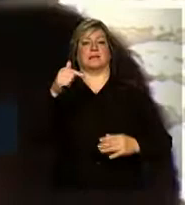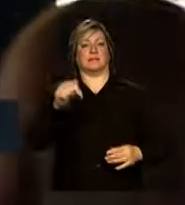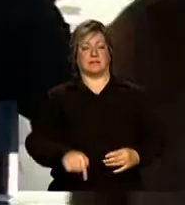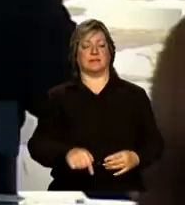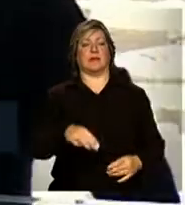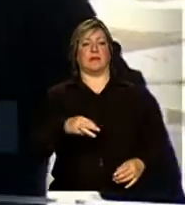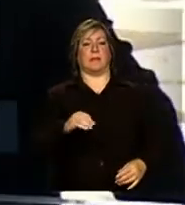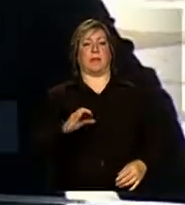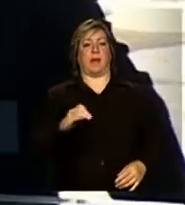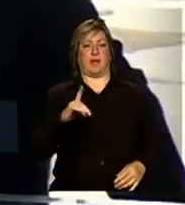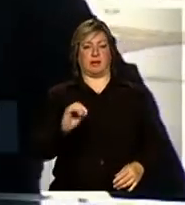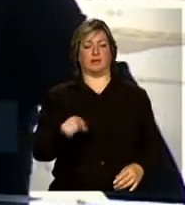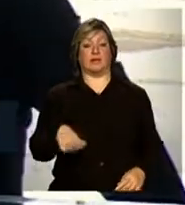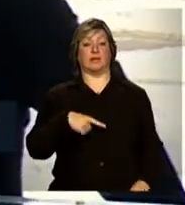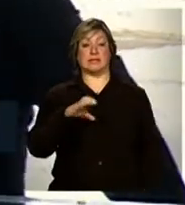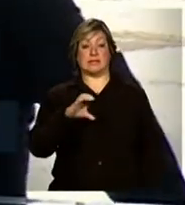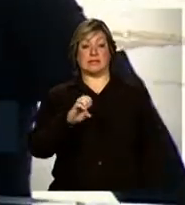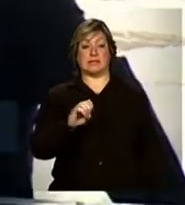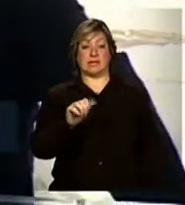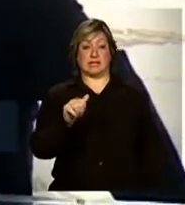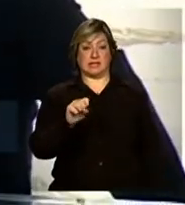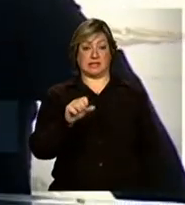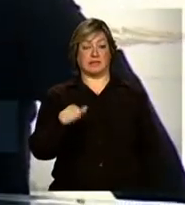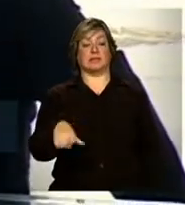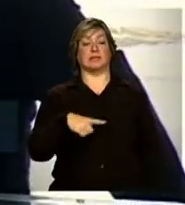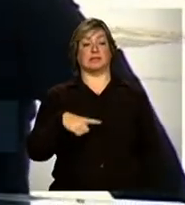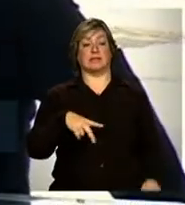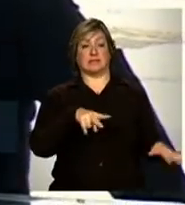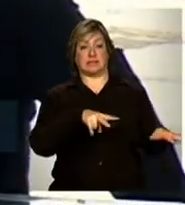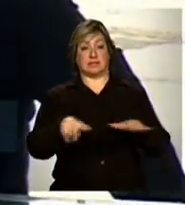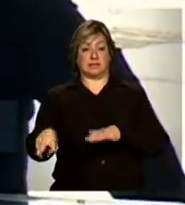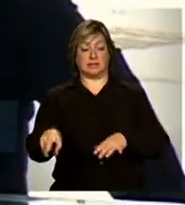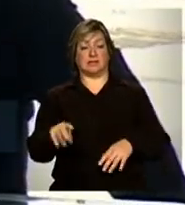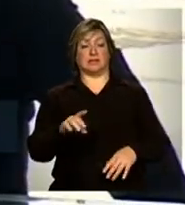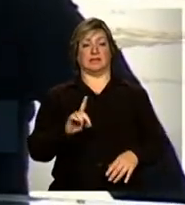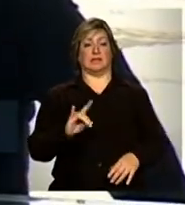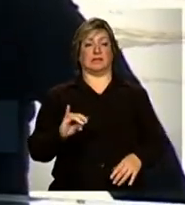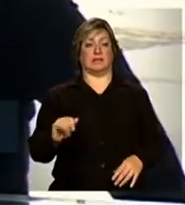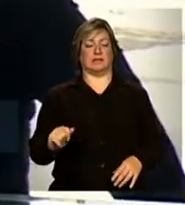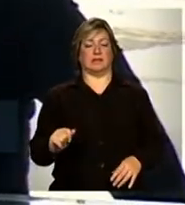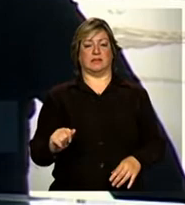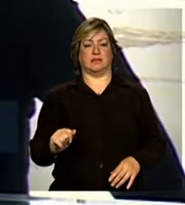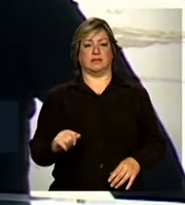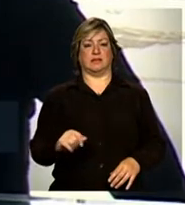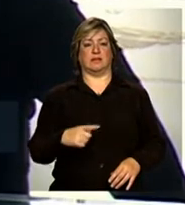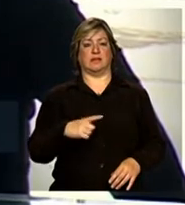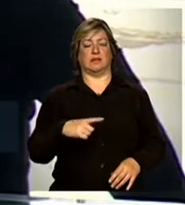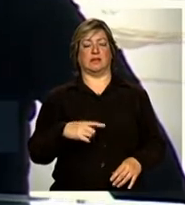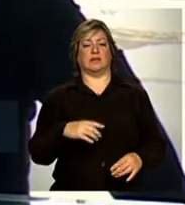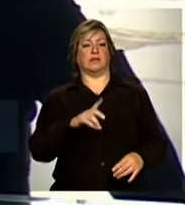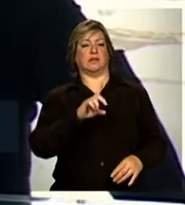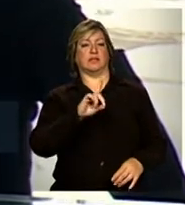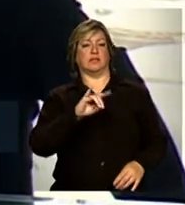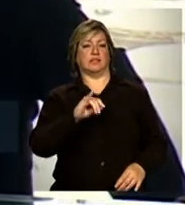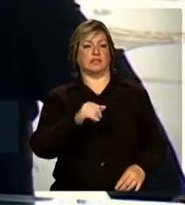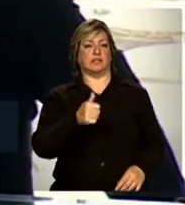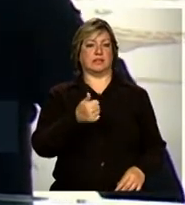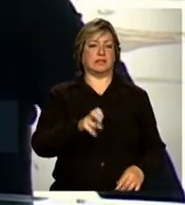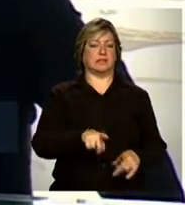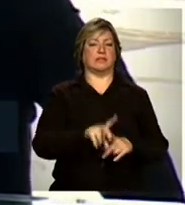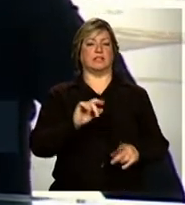começo a Ceasa na semana de 8 15 dia 26 nós vamos estar no dia 15